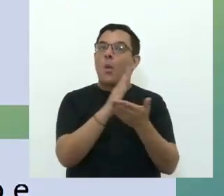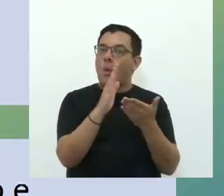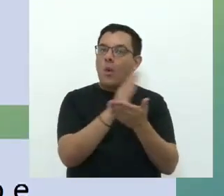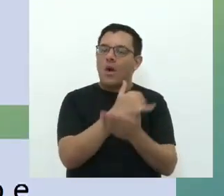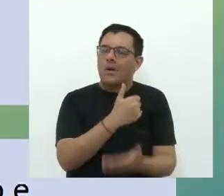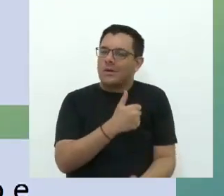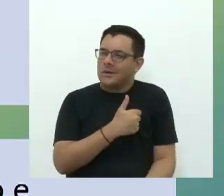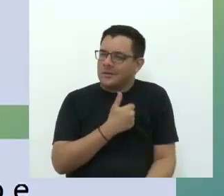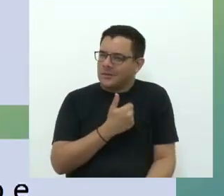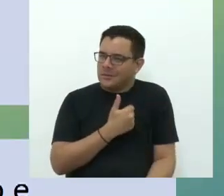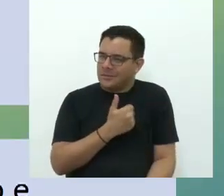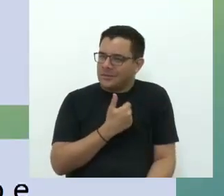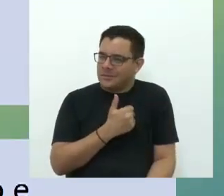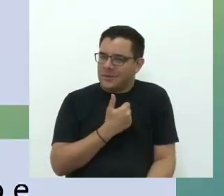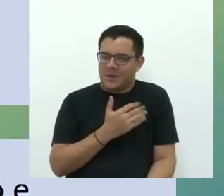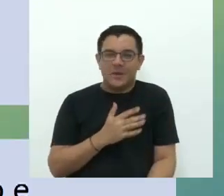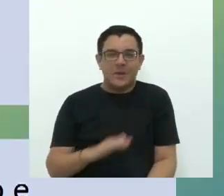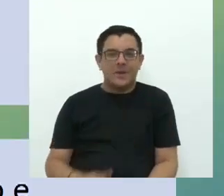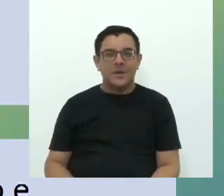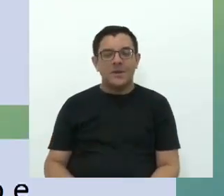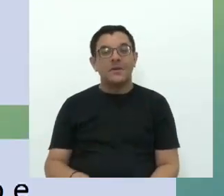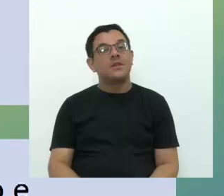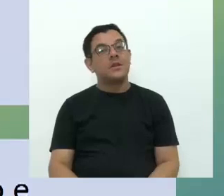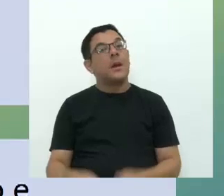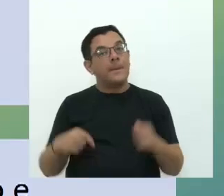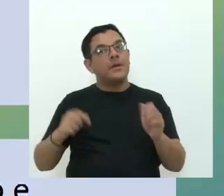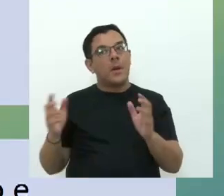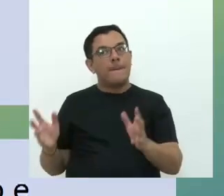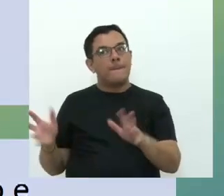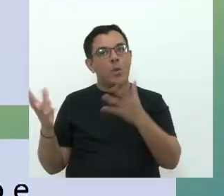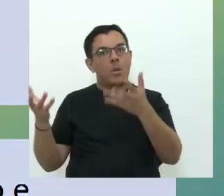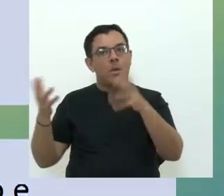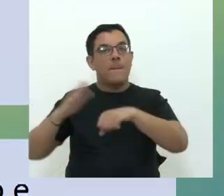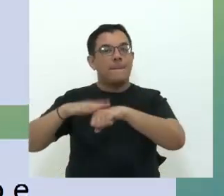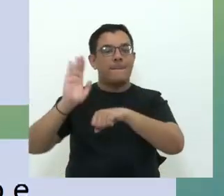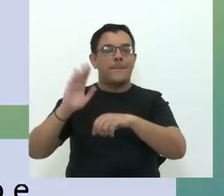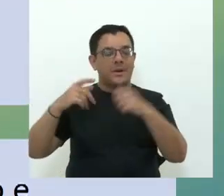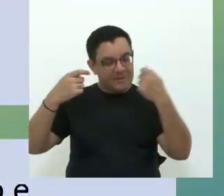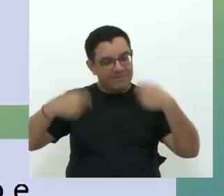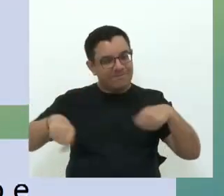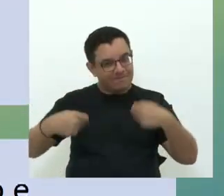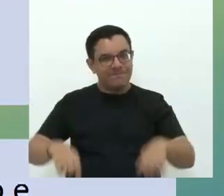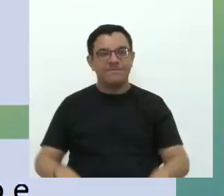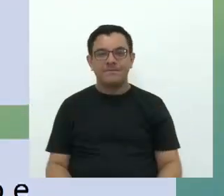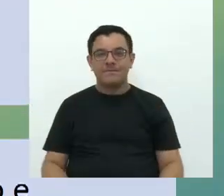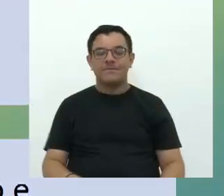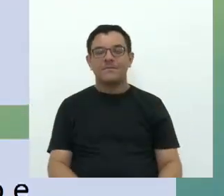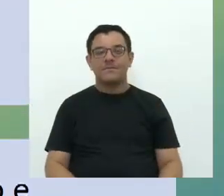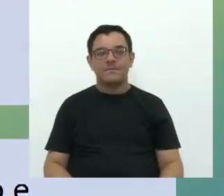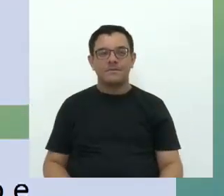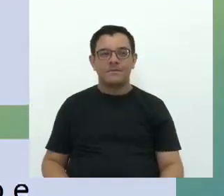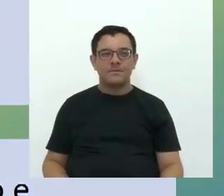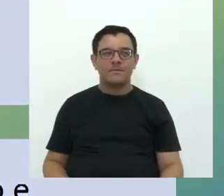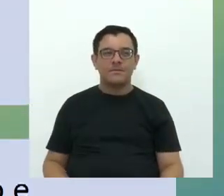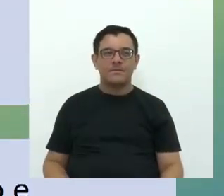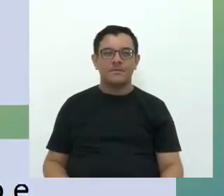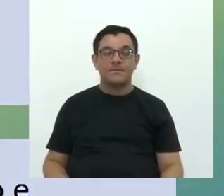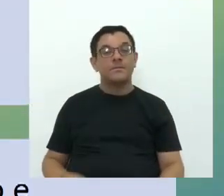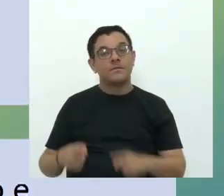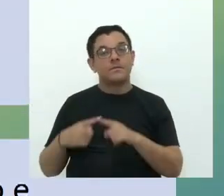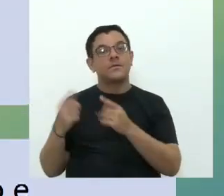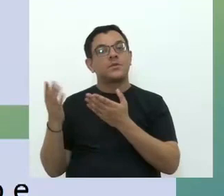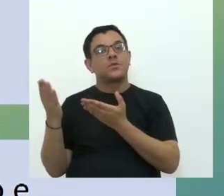etárias que estamos precisando fomentar mais Estamos precisando engajar mais primeiro